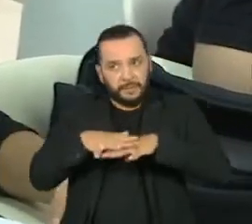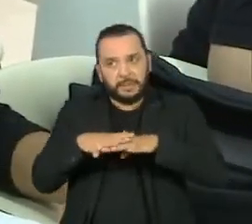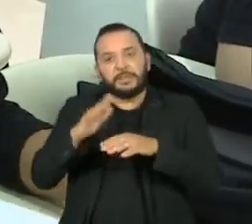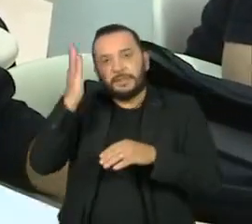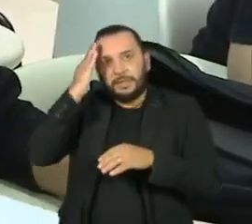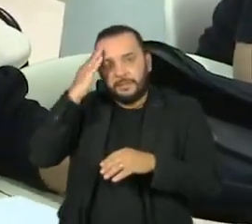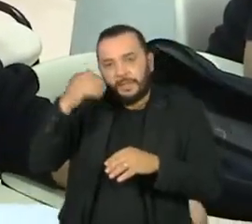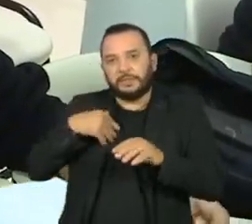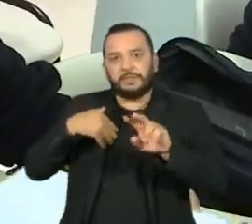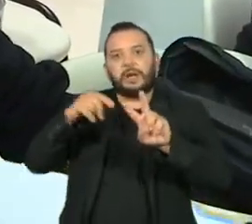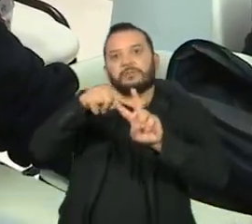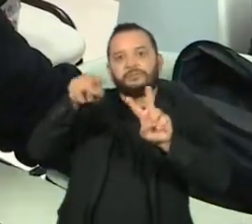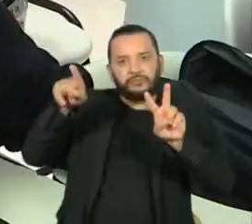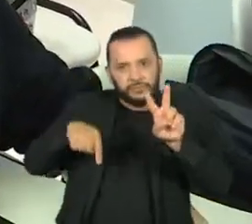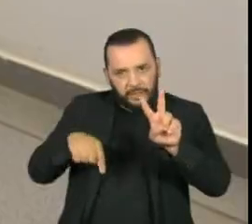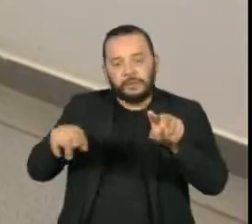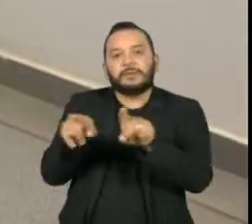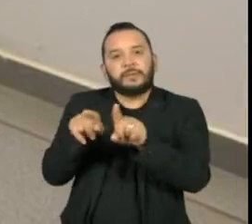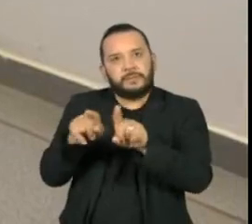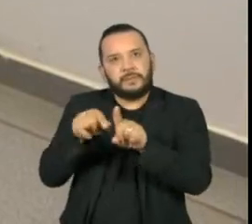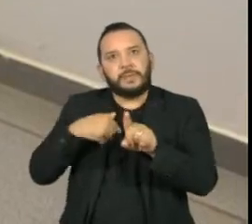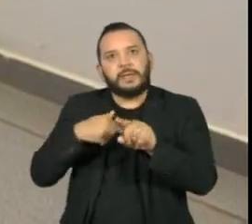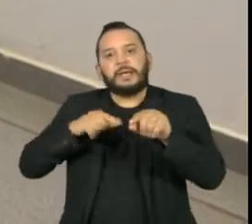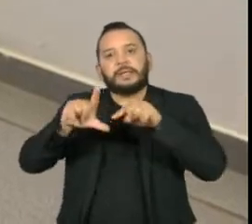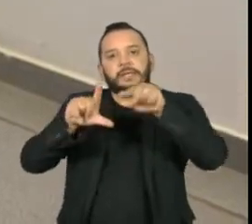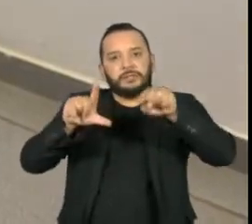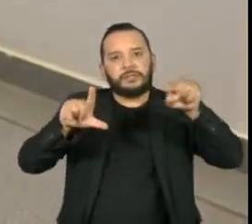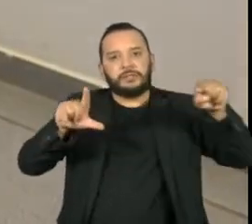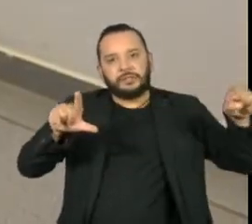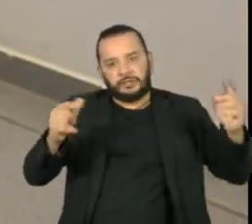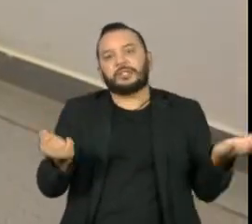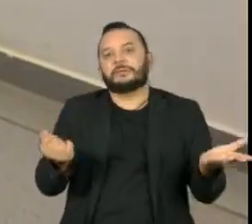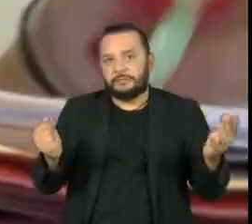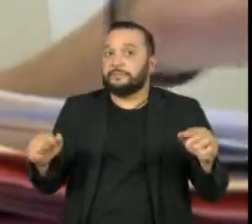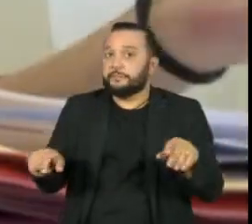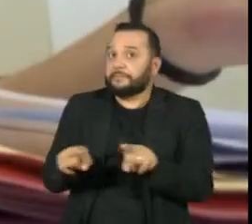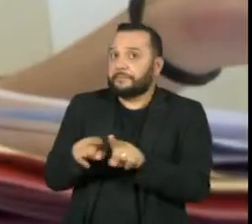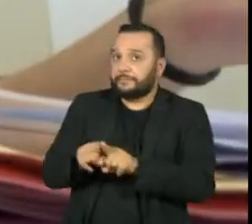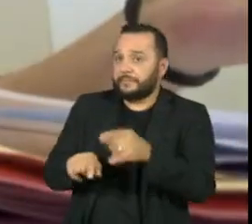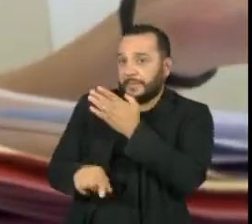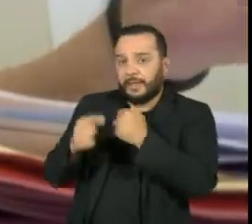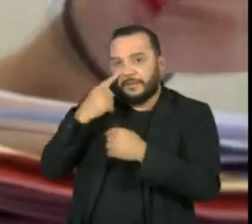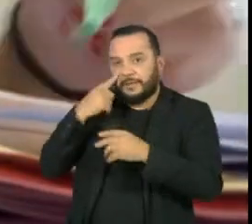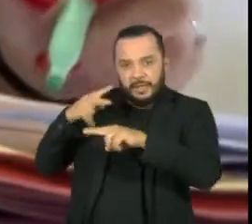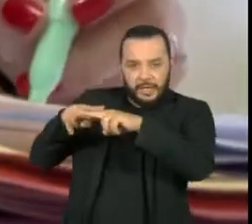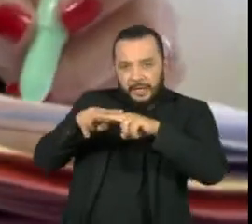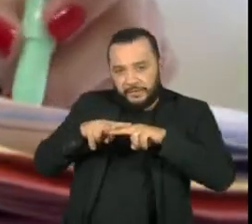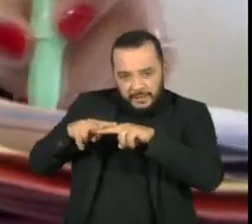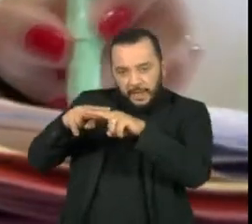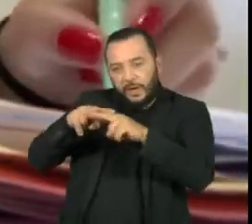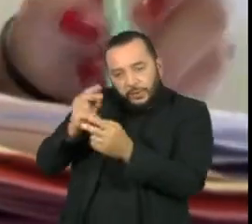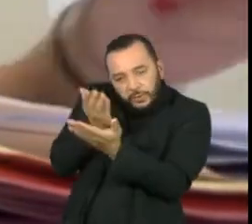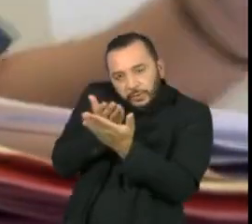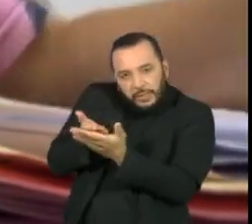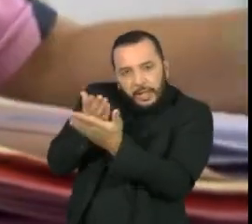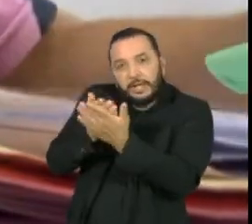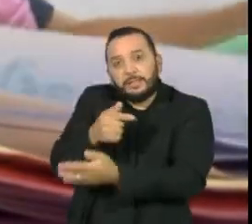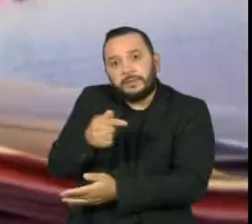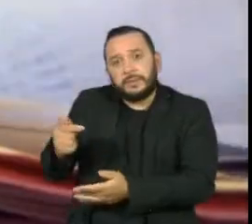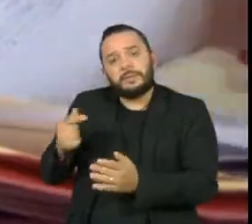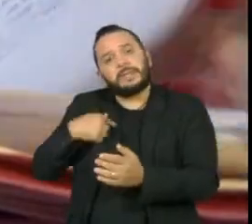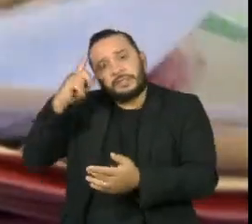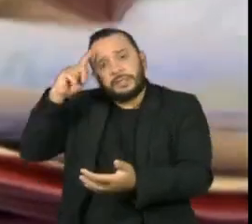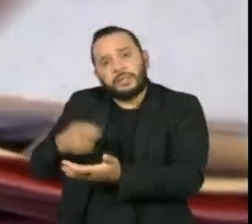funções, estatísticas e probabilidade. A Isadora queria revisar estes conteúdos esta semana, mas decidiu descansar e